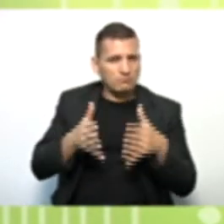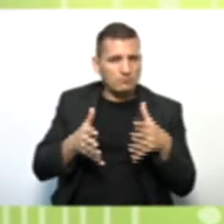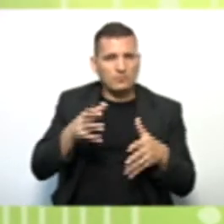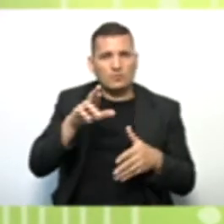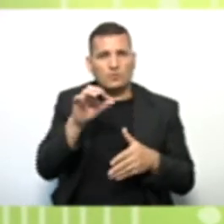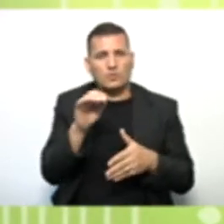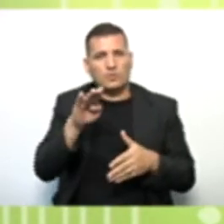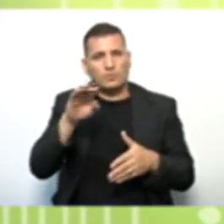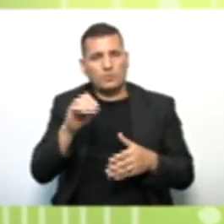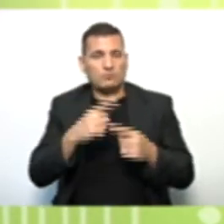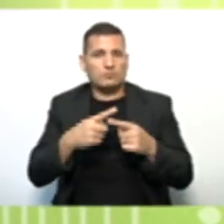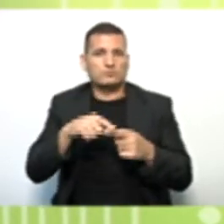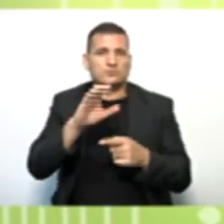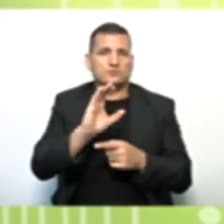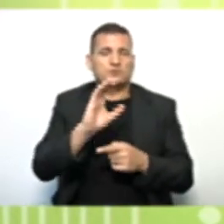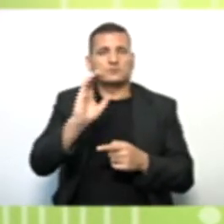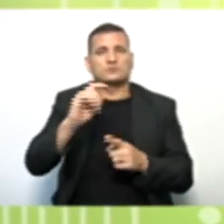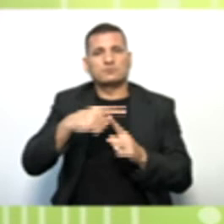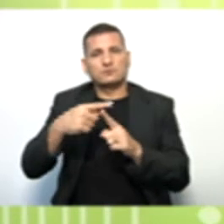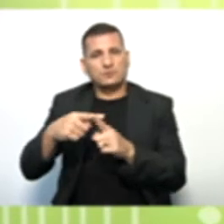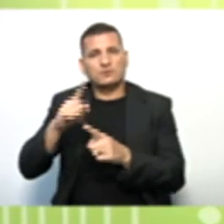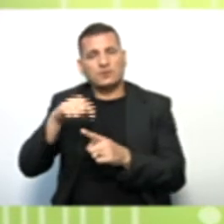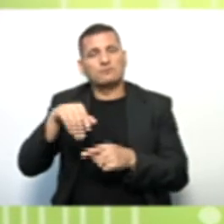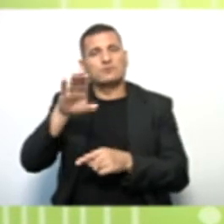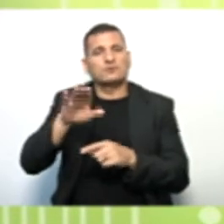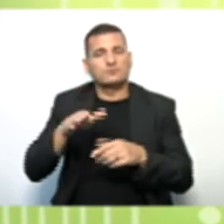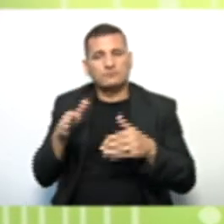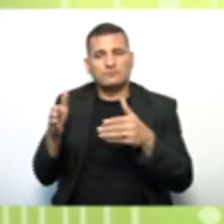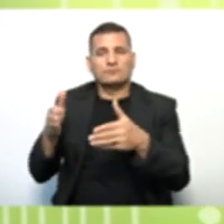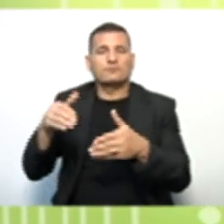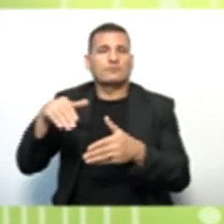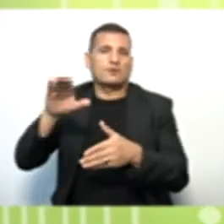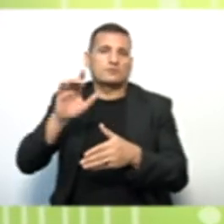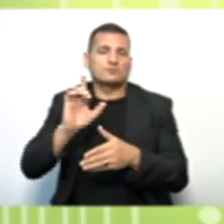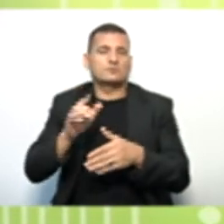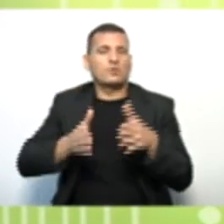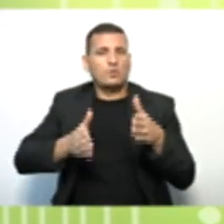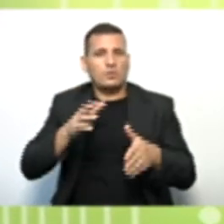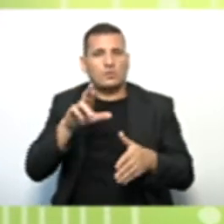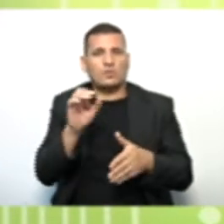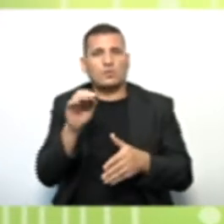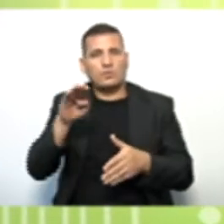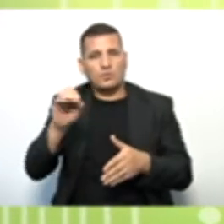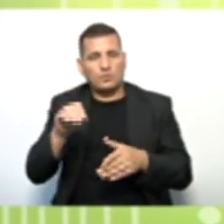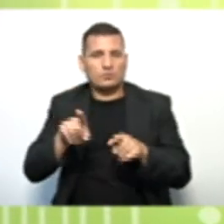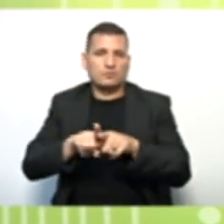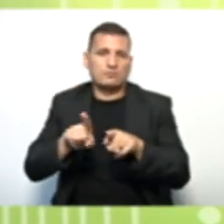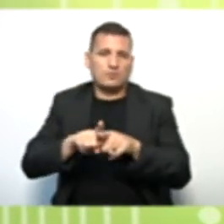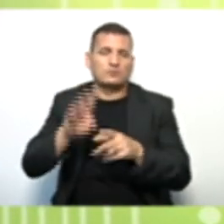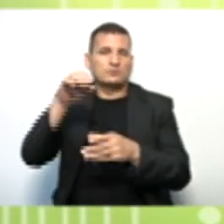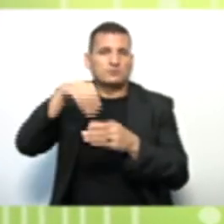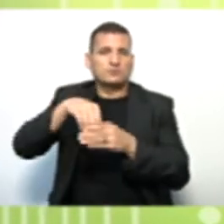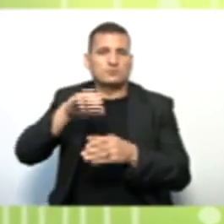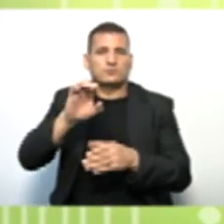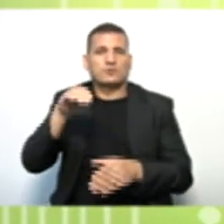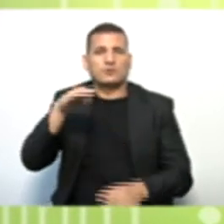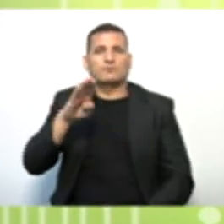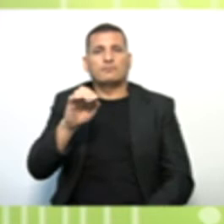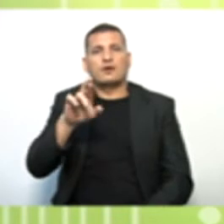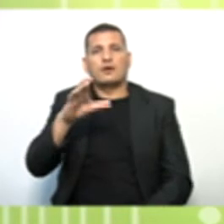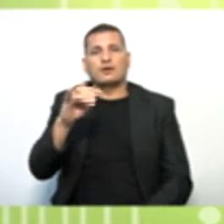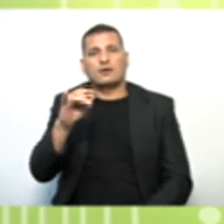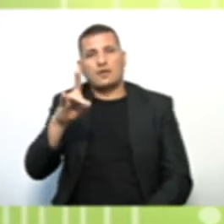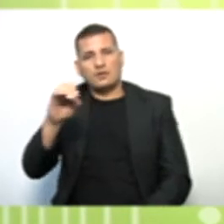porque a linguagem C, C++ são muito voltado para código de máquina, justamente para sistemas embarcados, você vai imaginar que ele usa